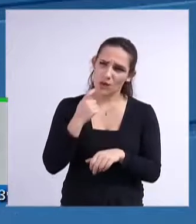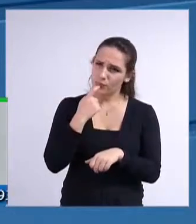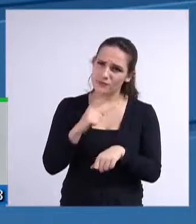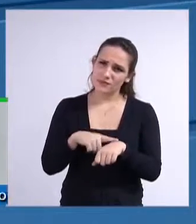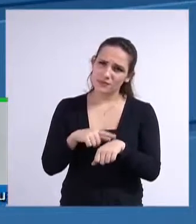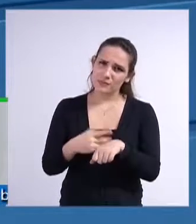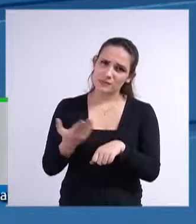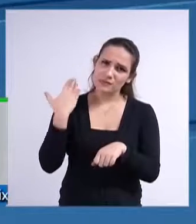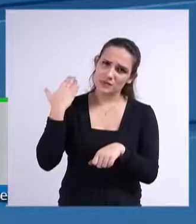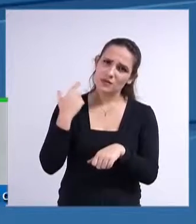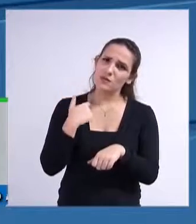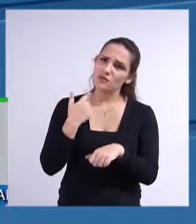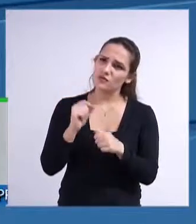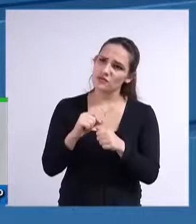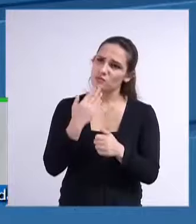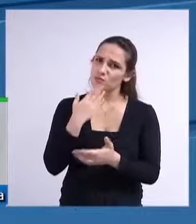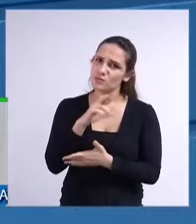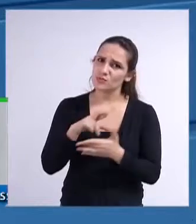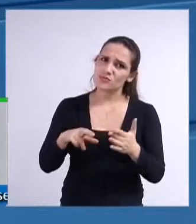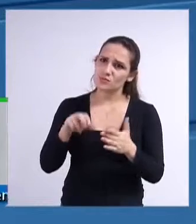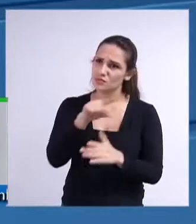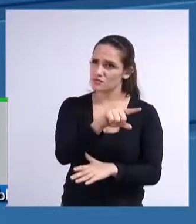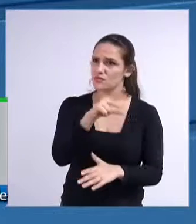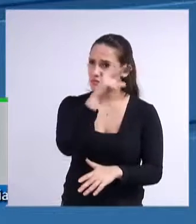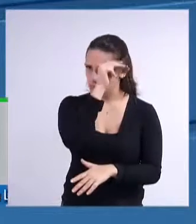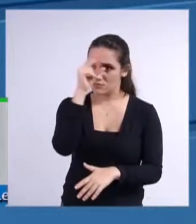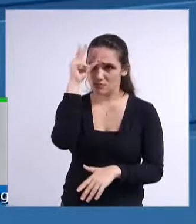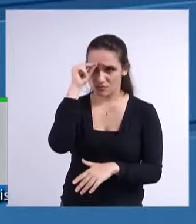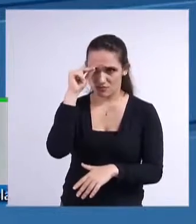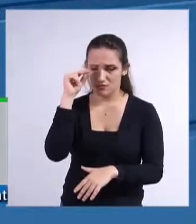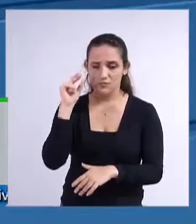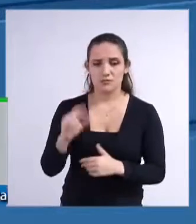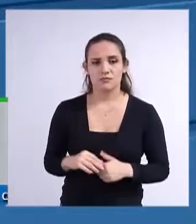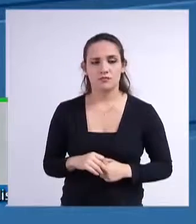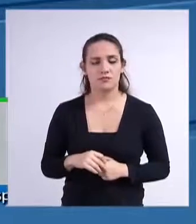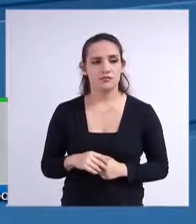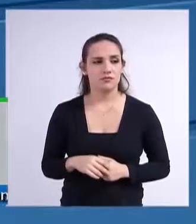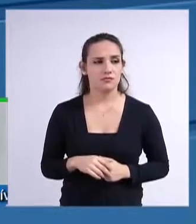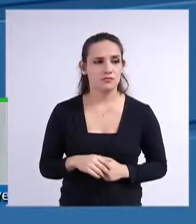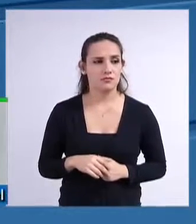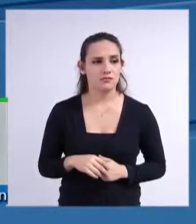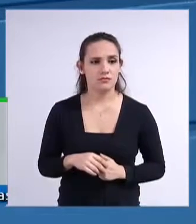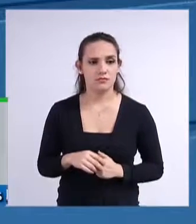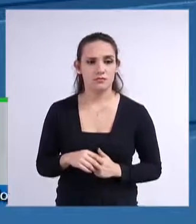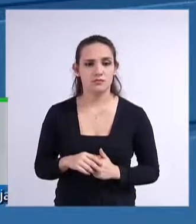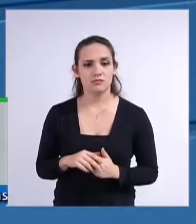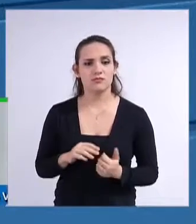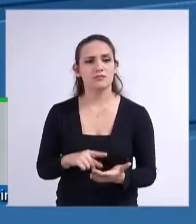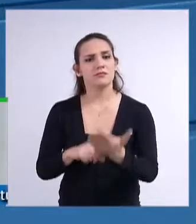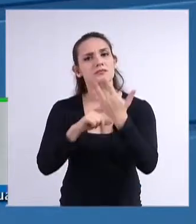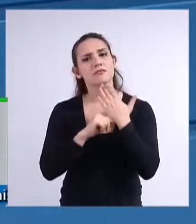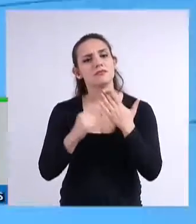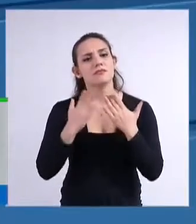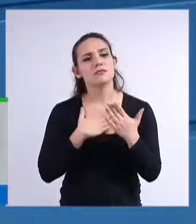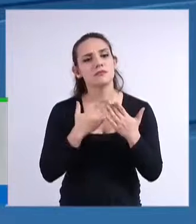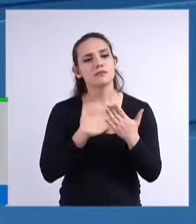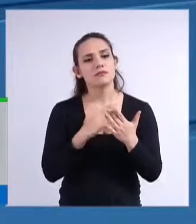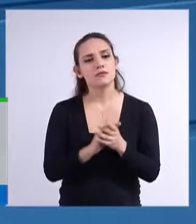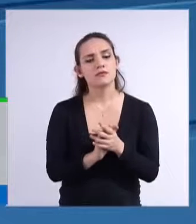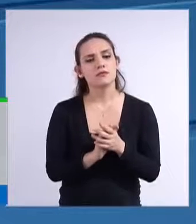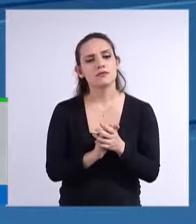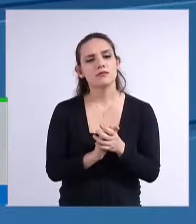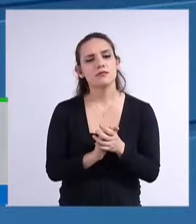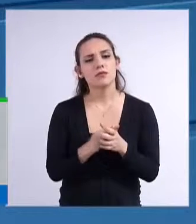um requerimento à Prefeitura Municipal para que apresentasse um diagnóstico dessa